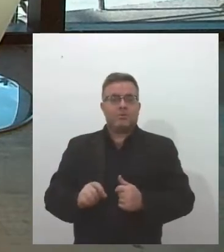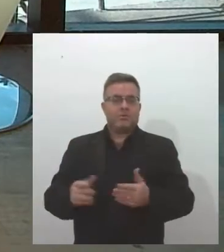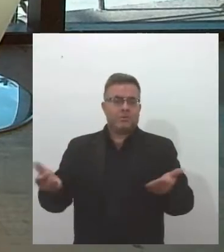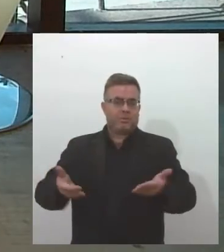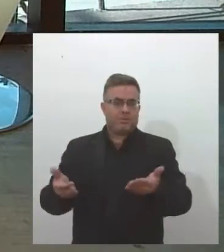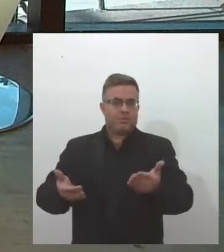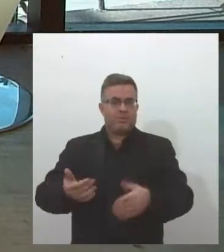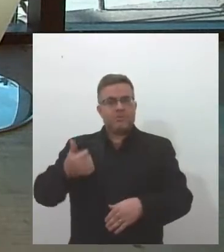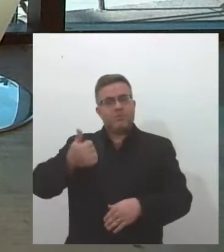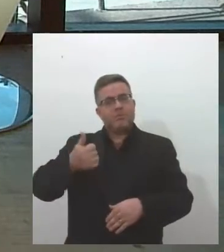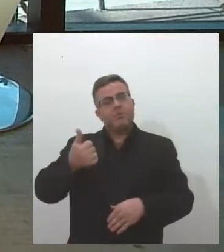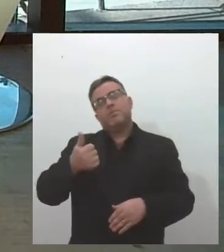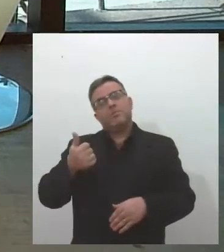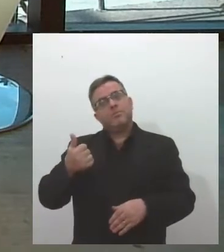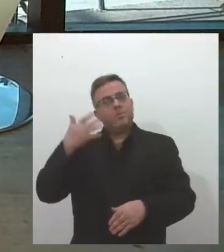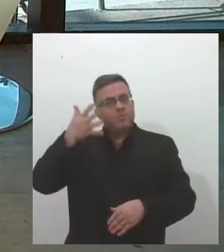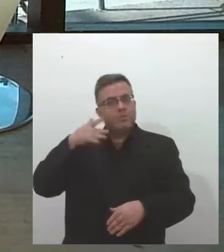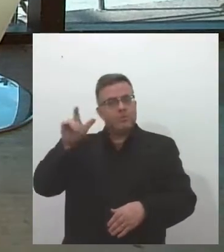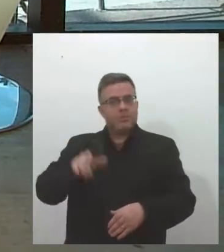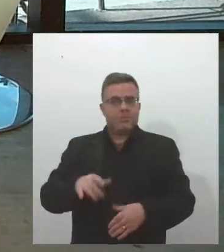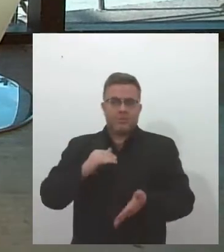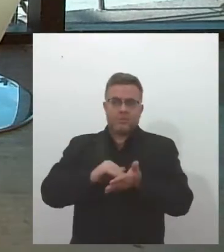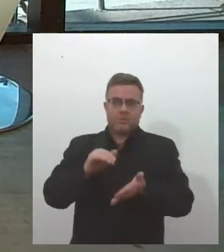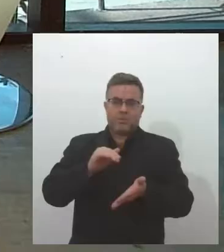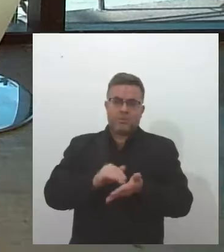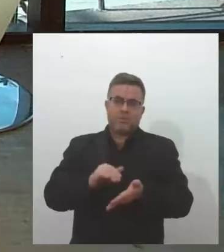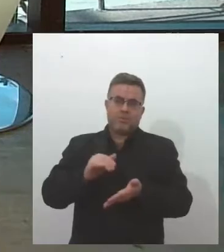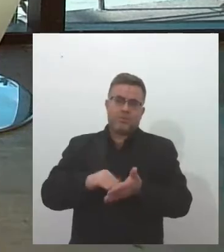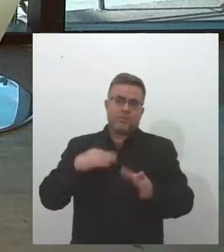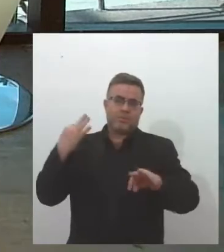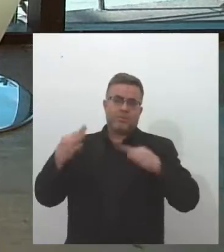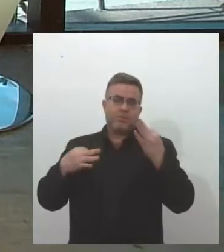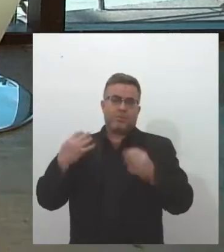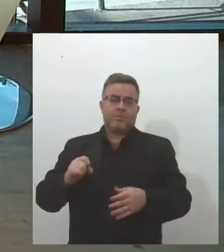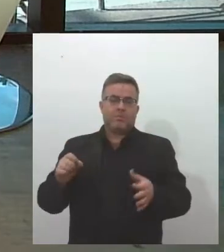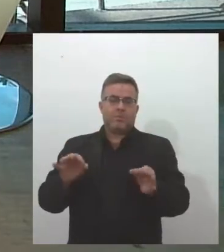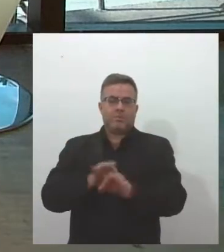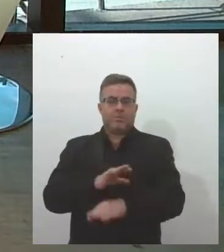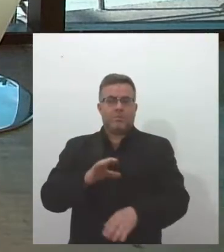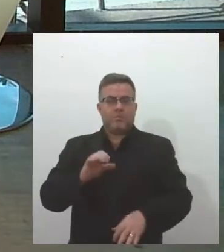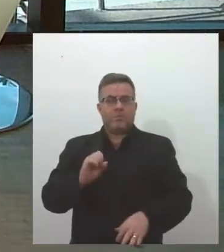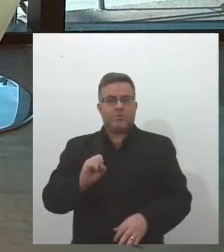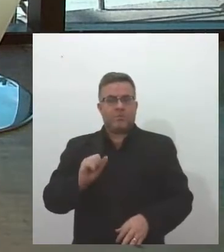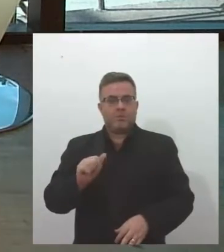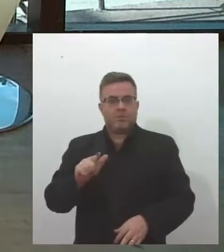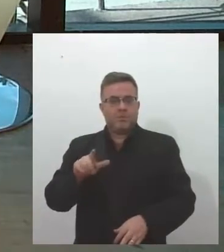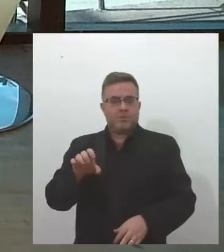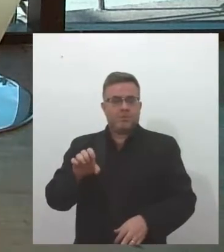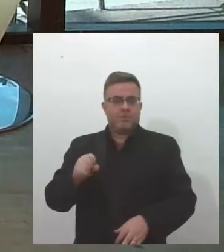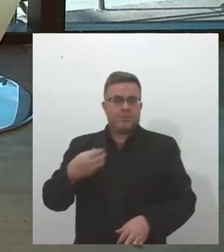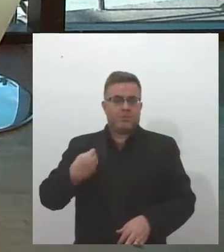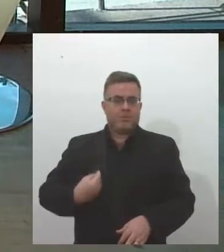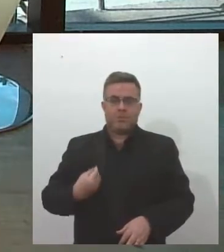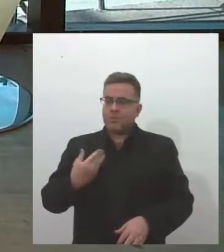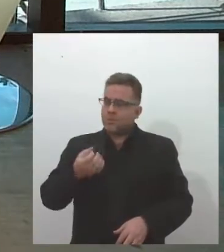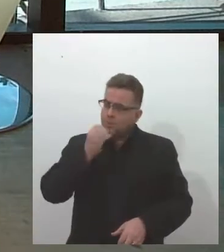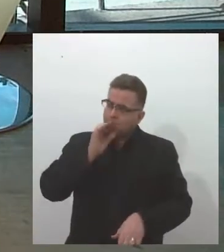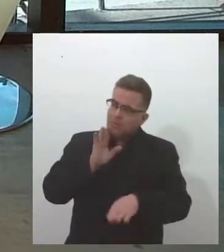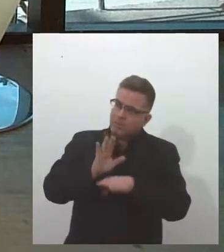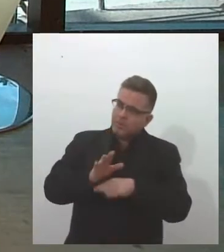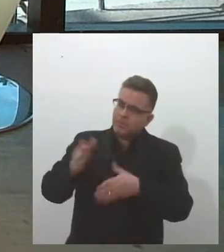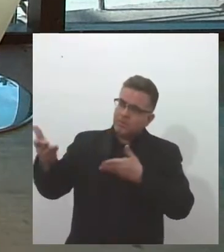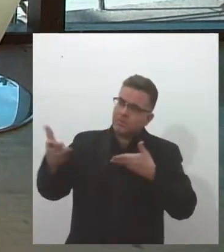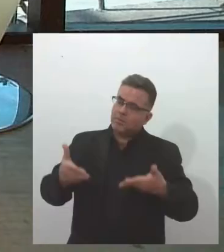já começa recebendo o secretário de Turismo de Sergipe, o Sales Neto, que já está aqui conosco. Sales, boa tarde, seja